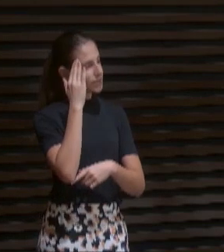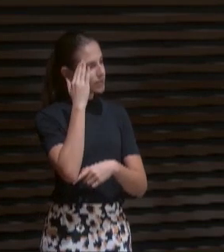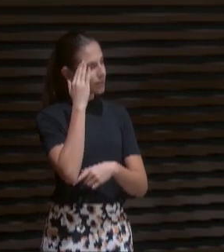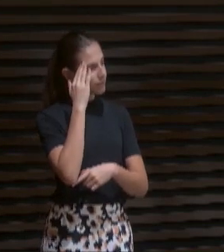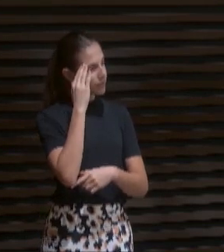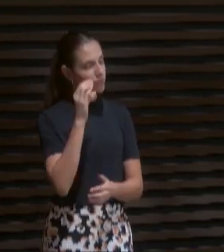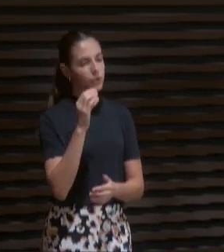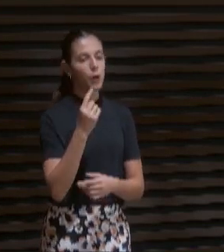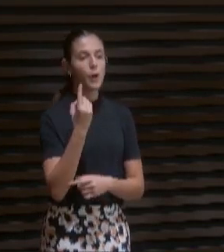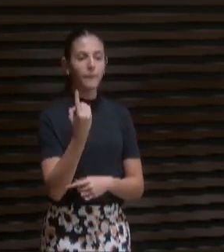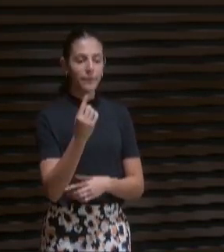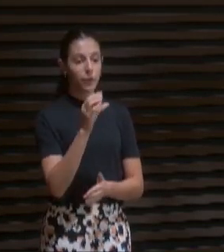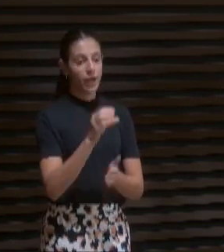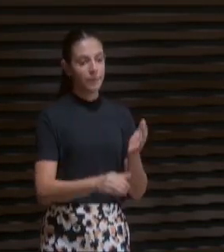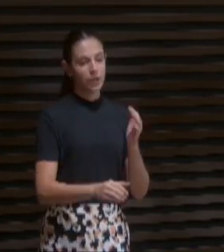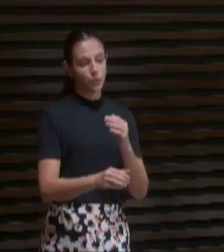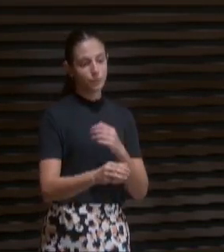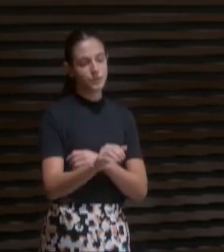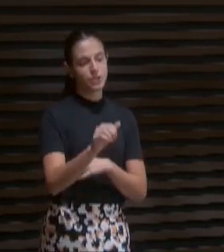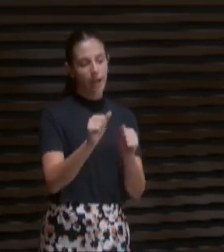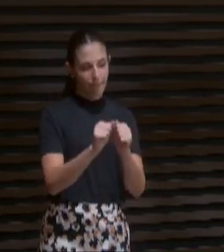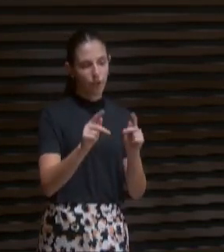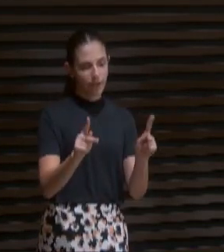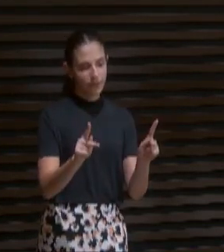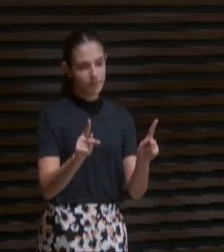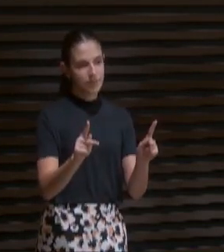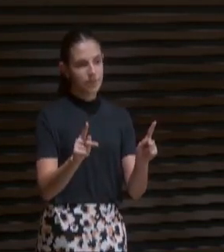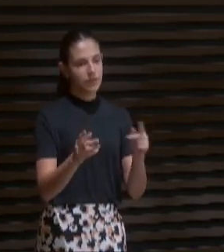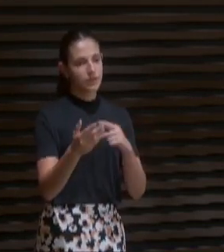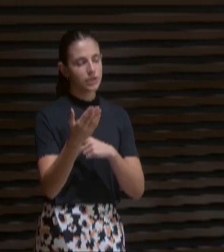capítulo 1 de Apocalipse é para trás.